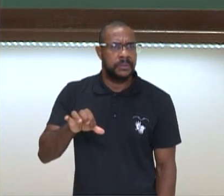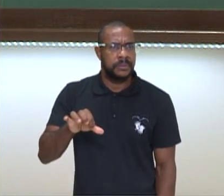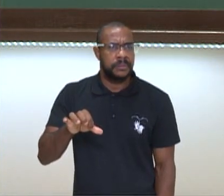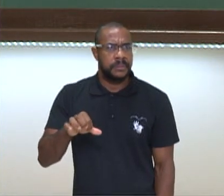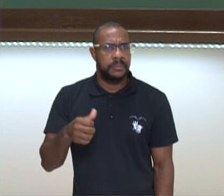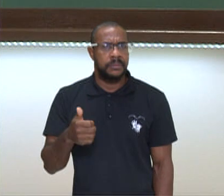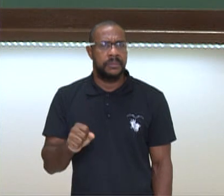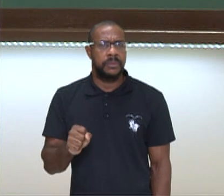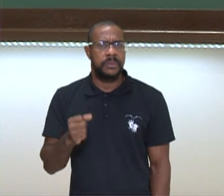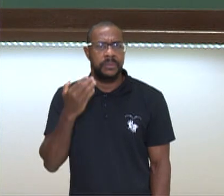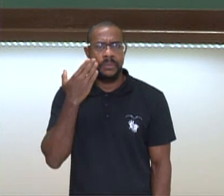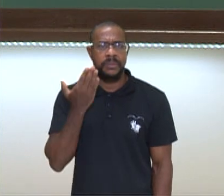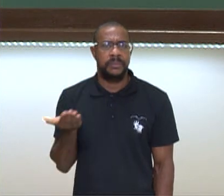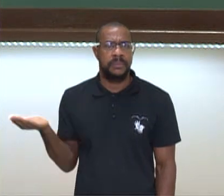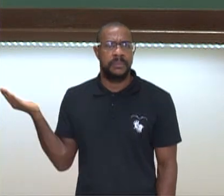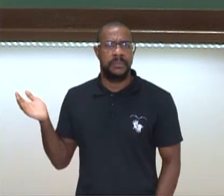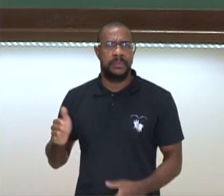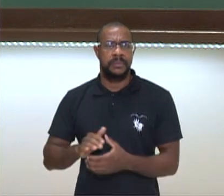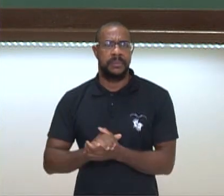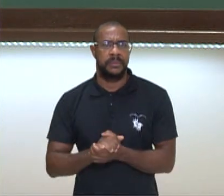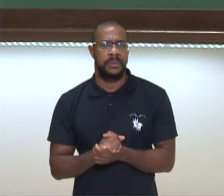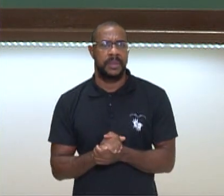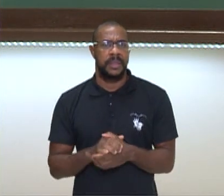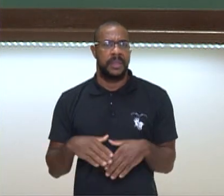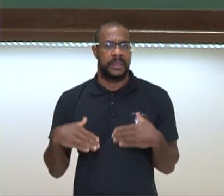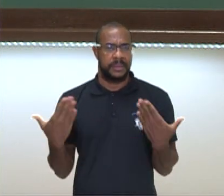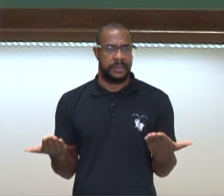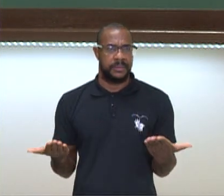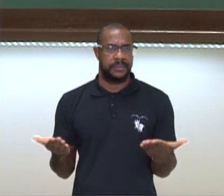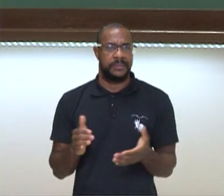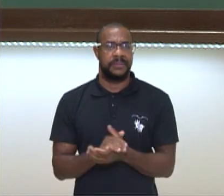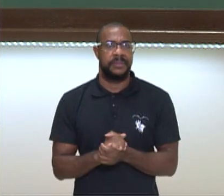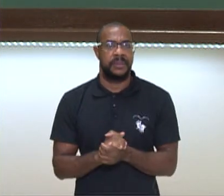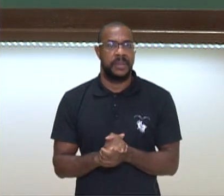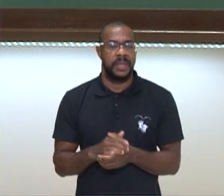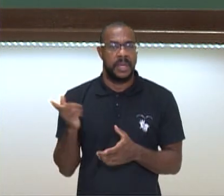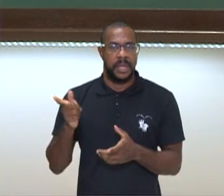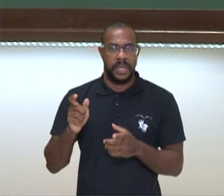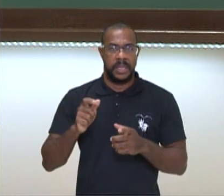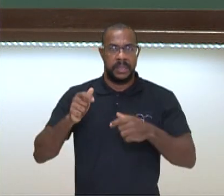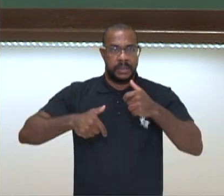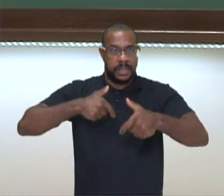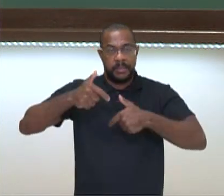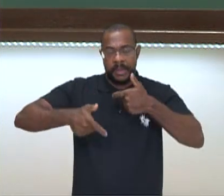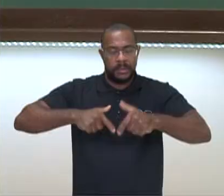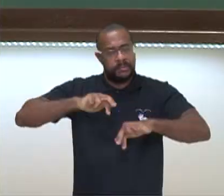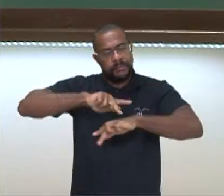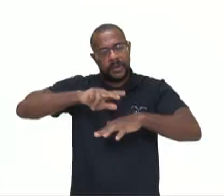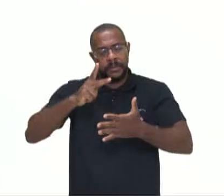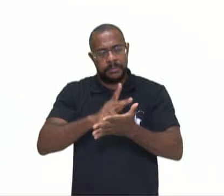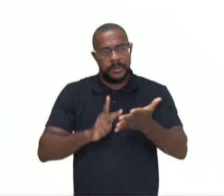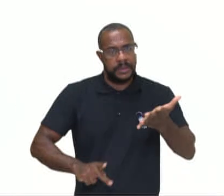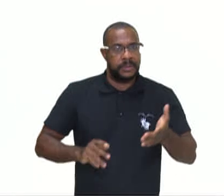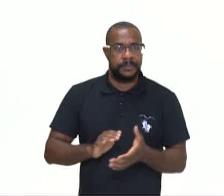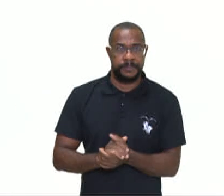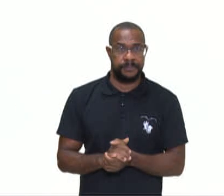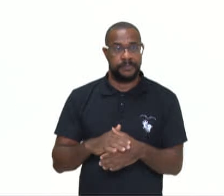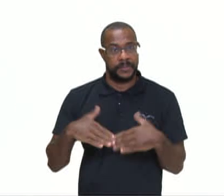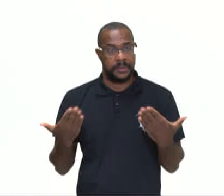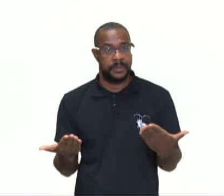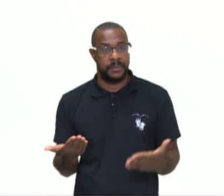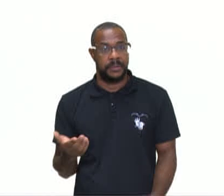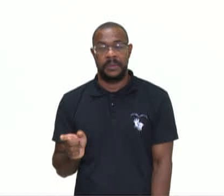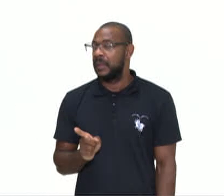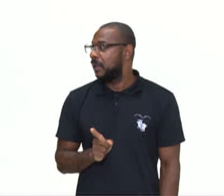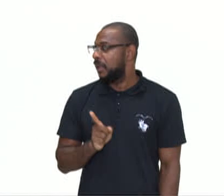soneto. Lembra o que é um soneto? 2 quartetos, 2 tercetos e a chave de ouro no final. Então,